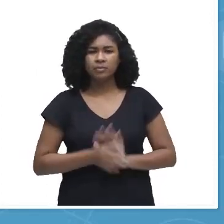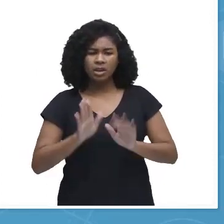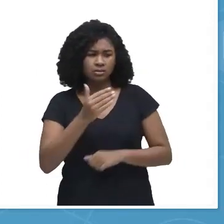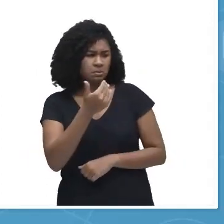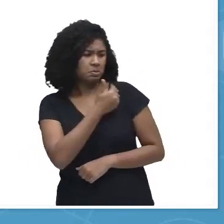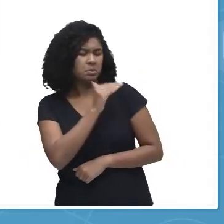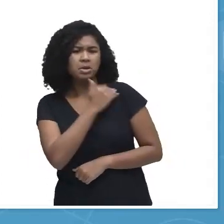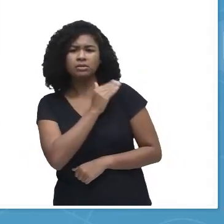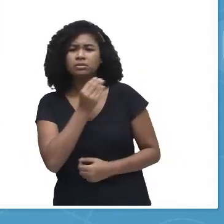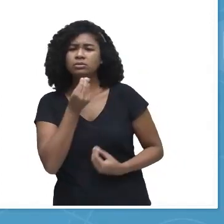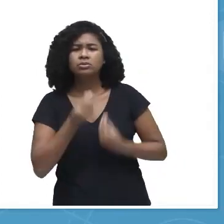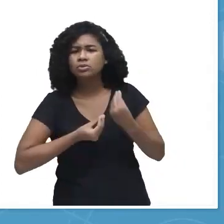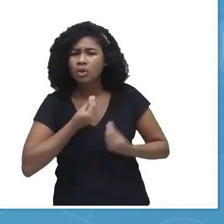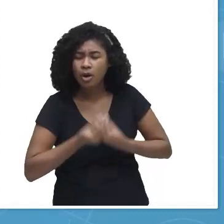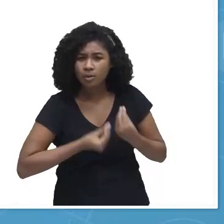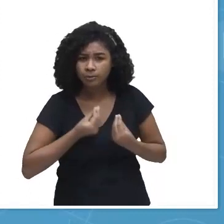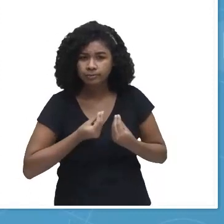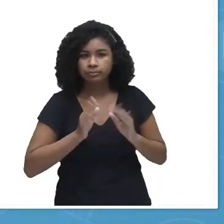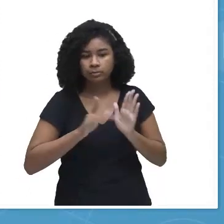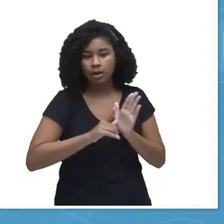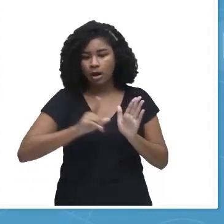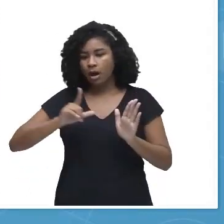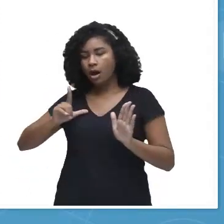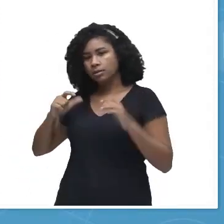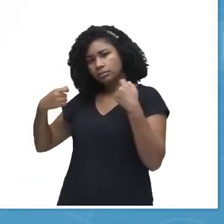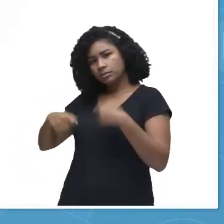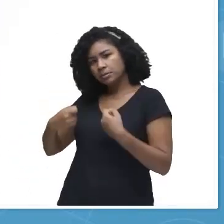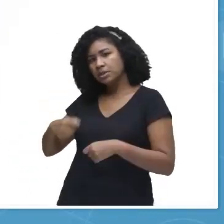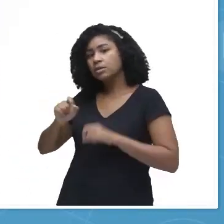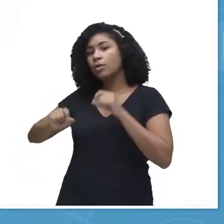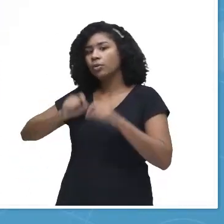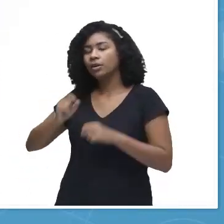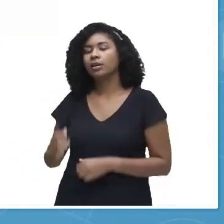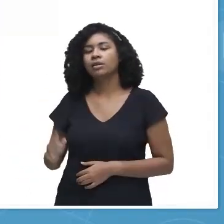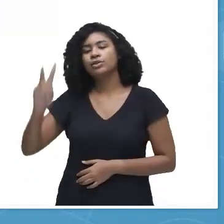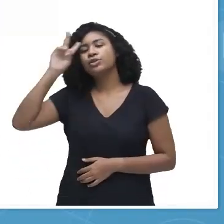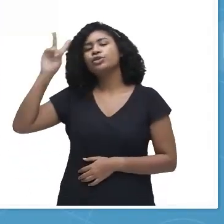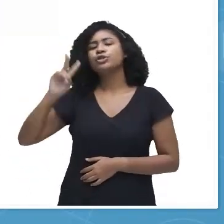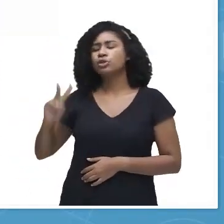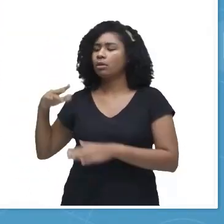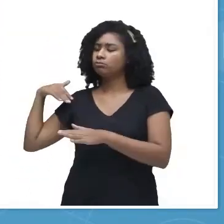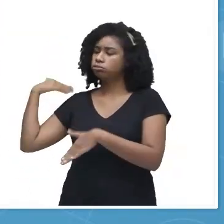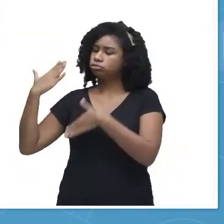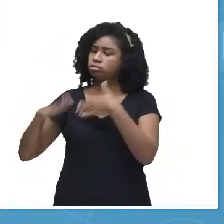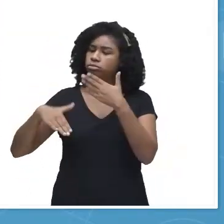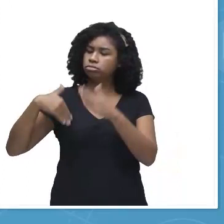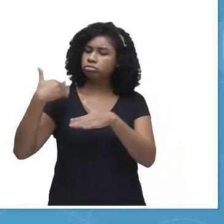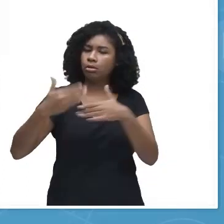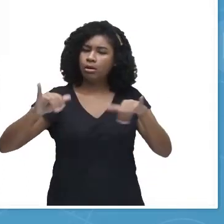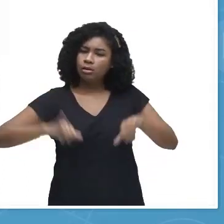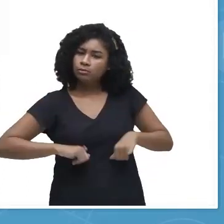preconceito, é essencial que a gente conheça um pouco da história do negro, de como ele vem passando e vem sofrendo ao longo da